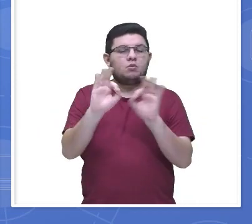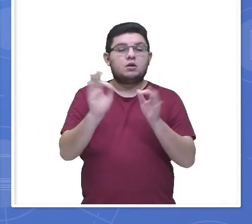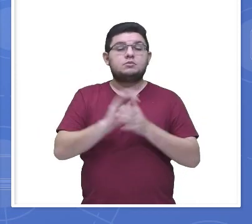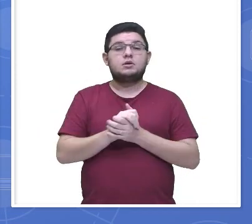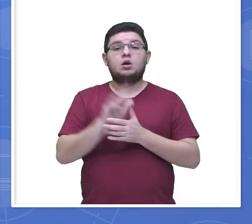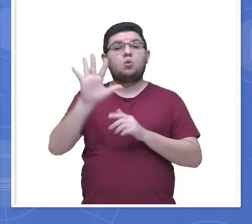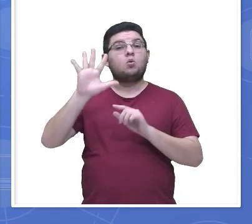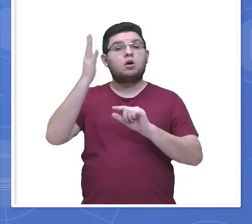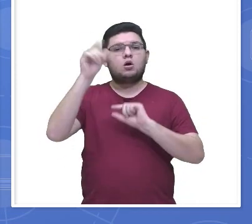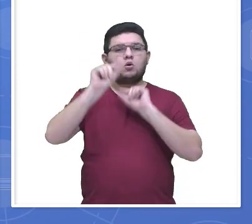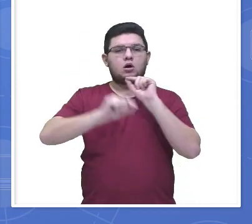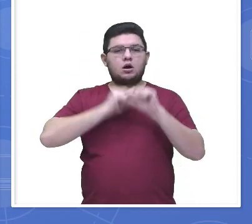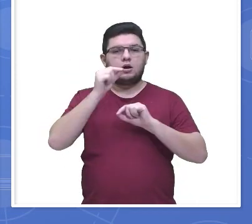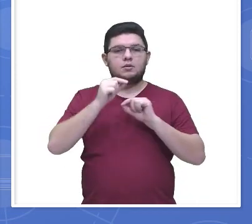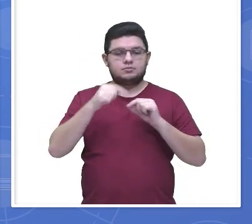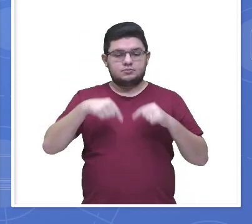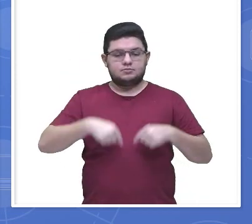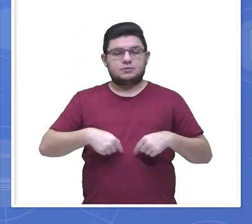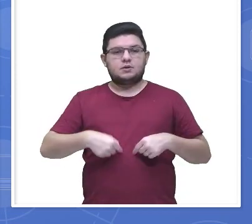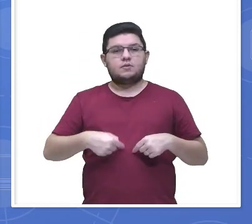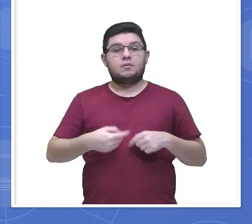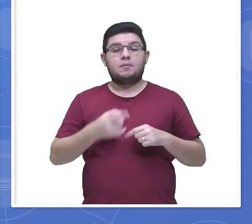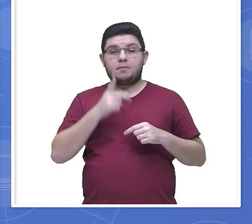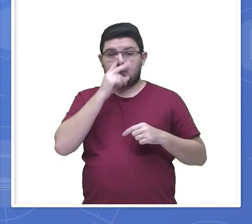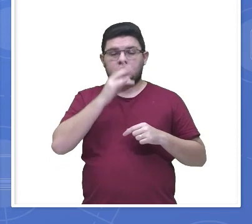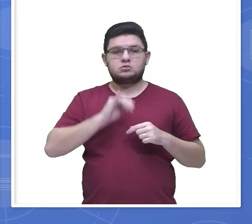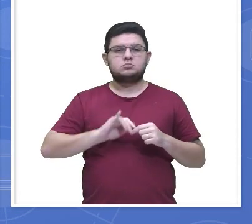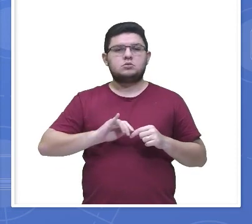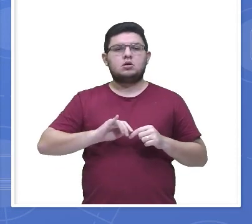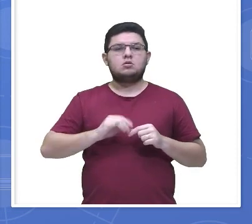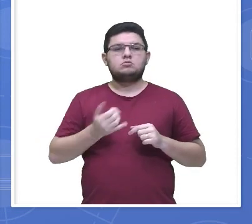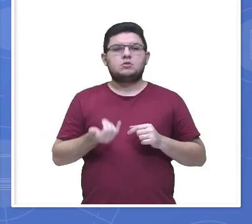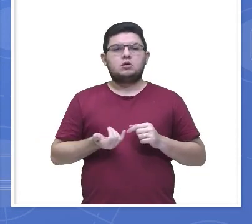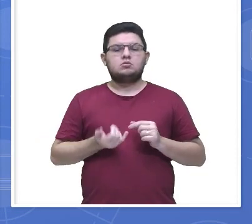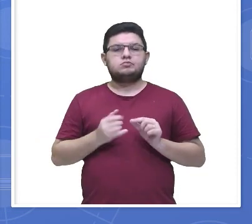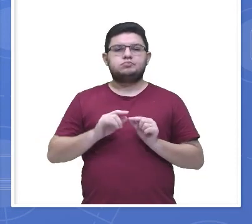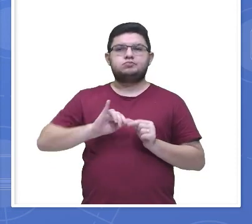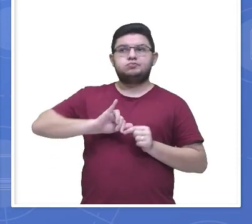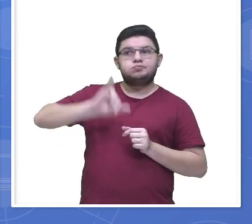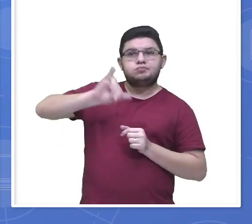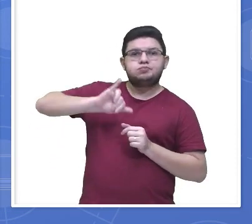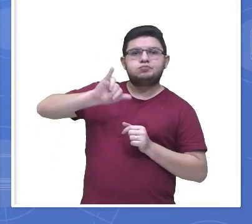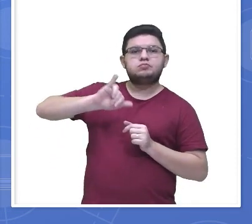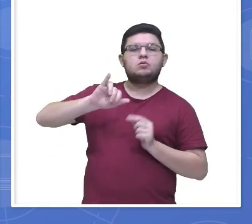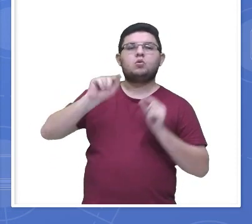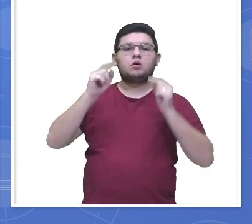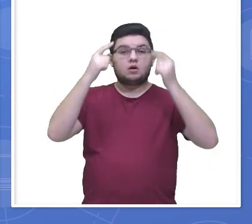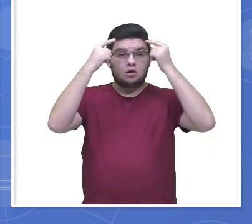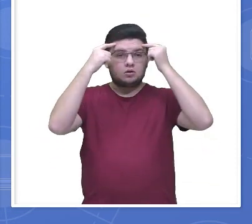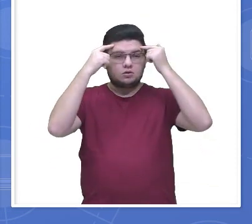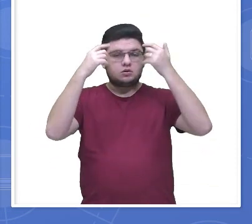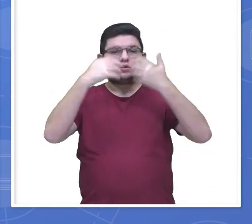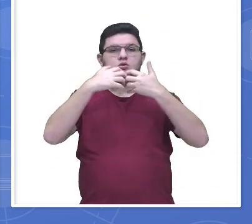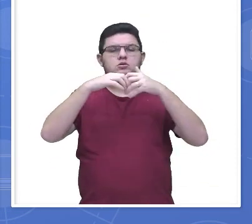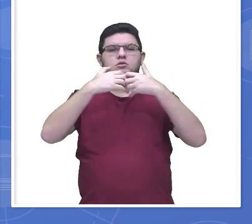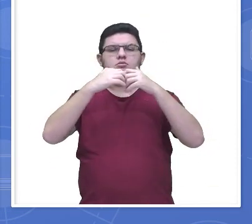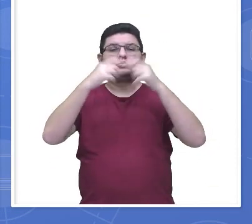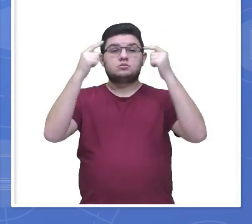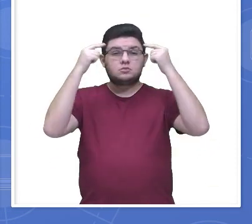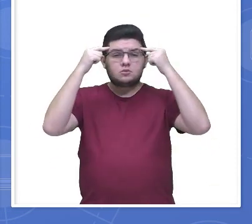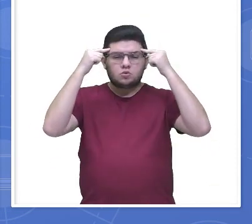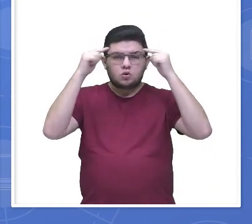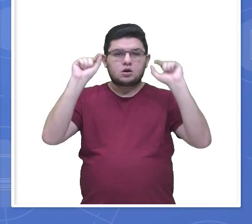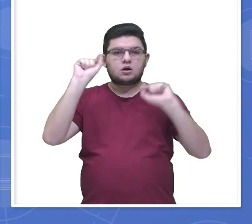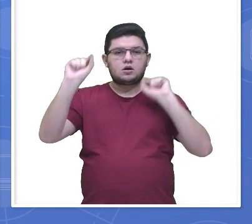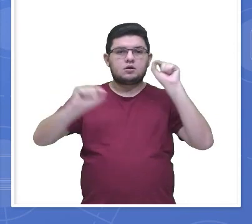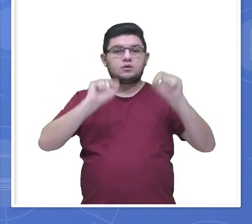ele vai mandar uma informação ali para o cérebro e o cérebro vai interpretar. Ele vai te dar uma mensagem, ele vai te dar a fome. Então, você